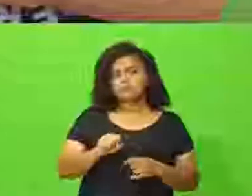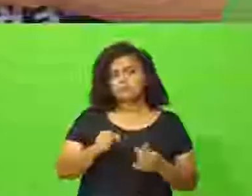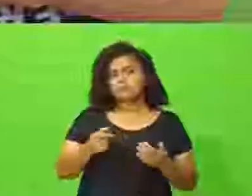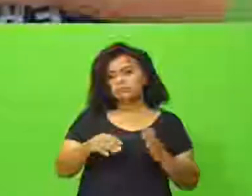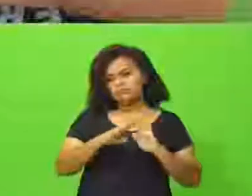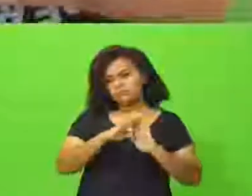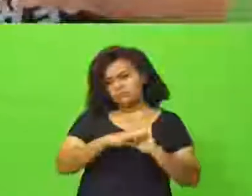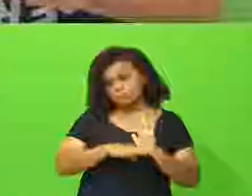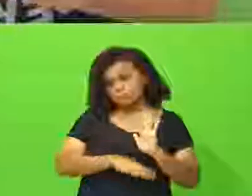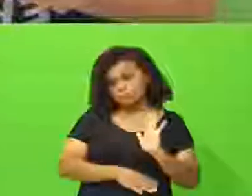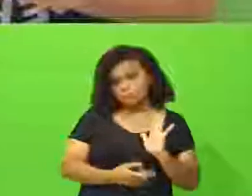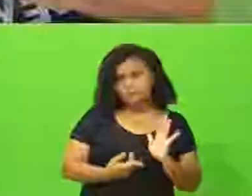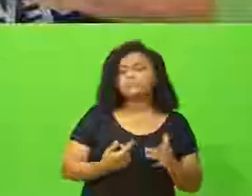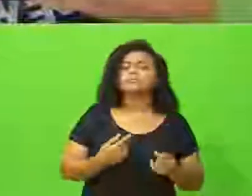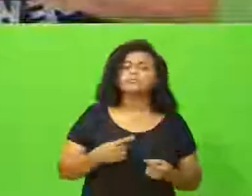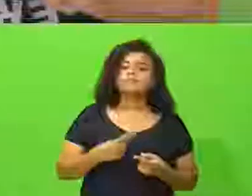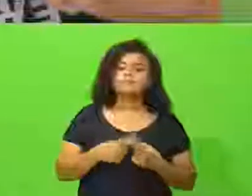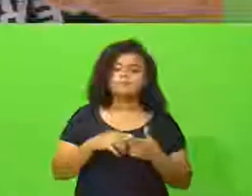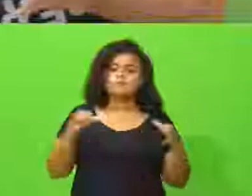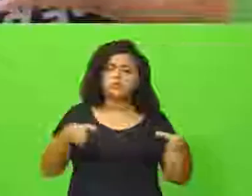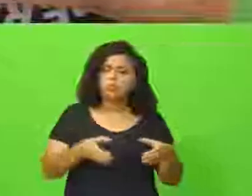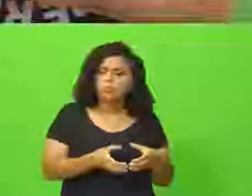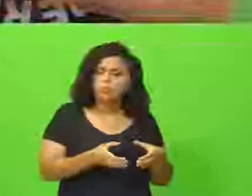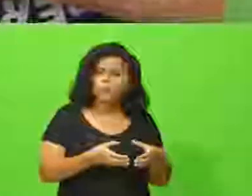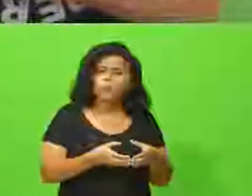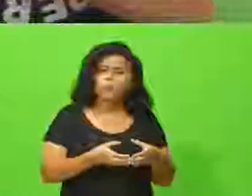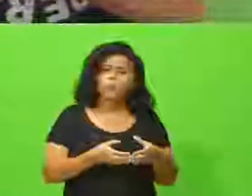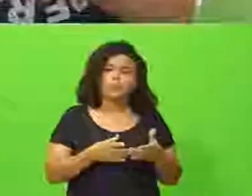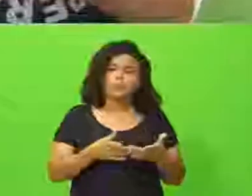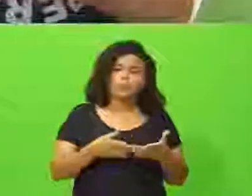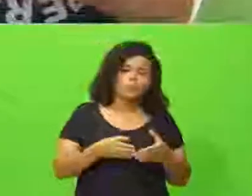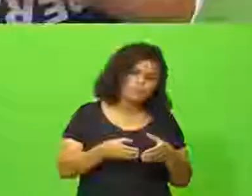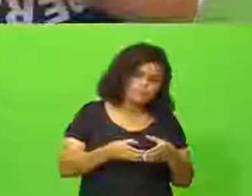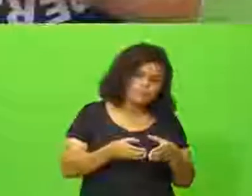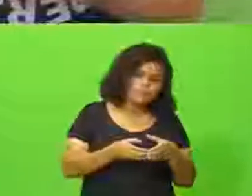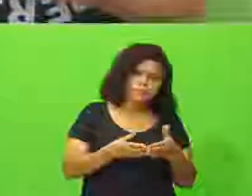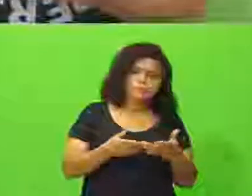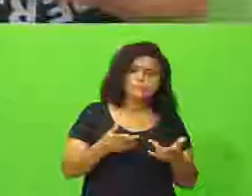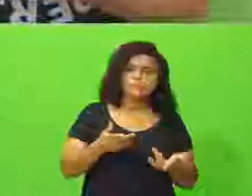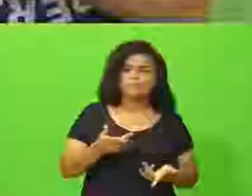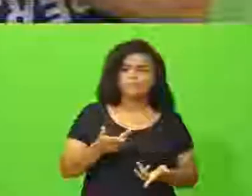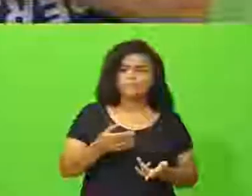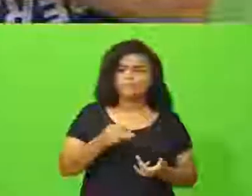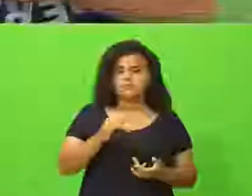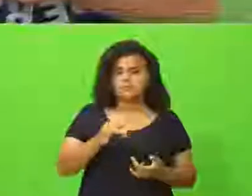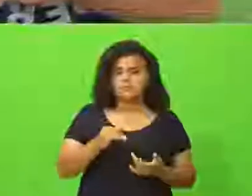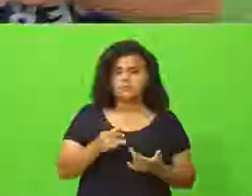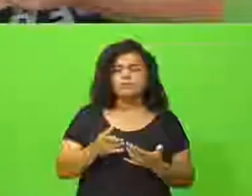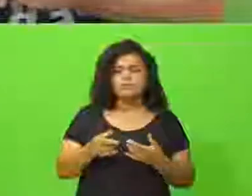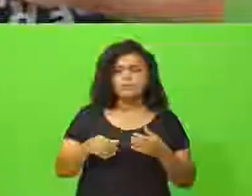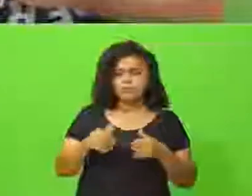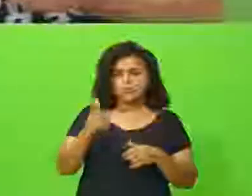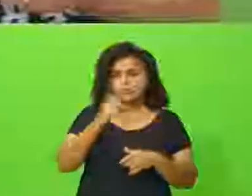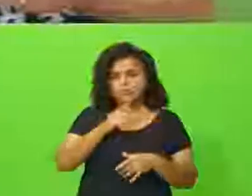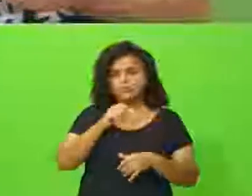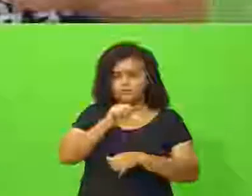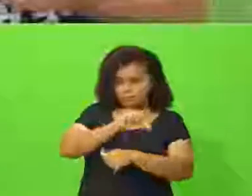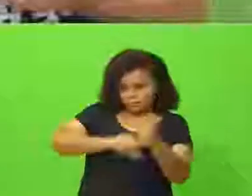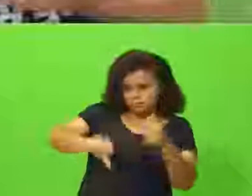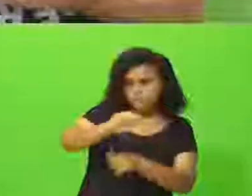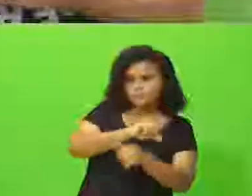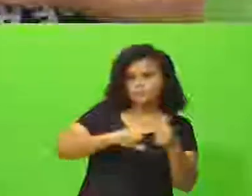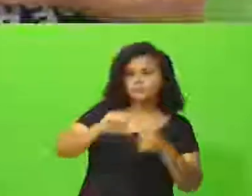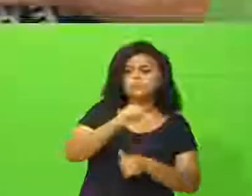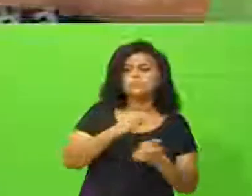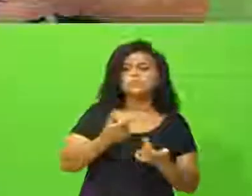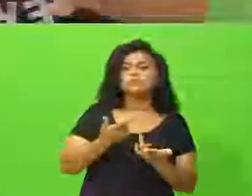torno de estágios. Nós temos um grupo que está atingindo essa transição demográfica a partir